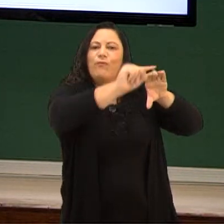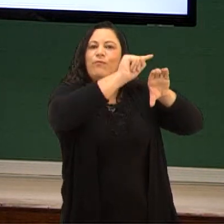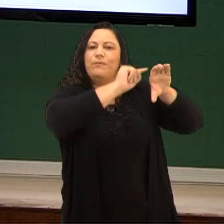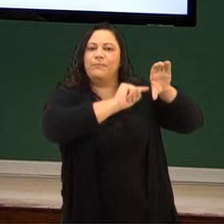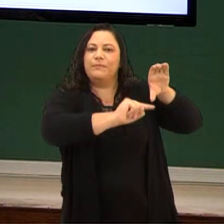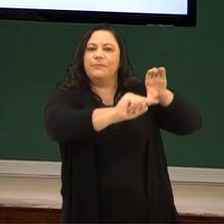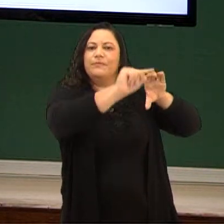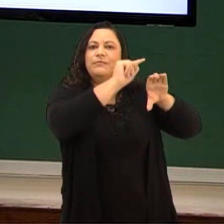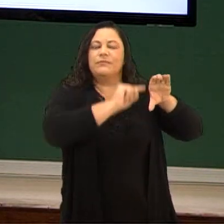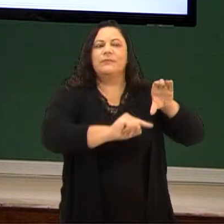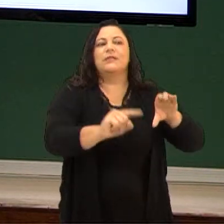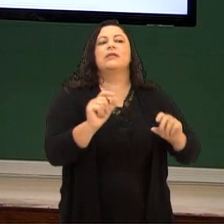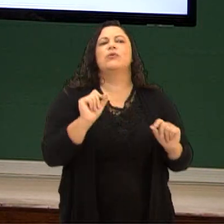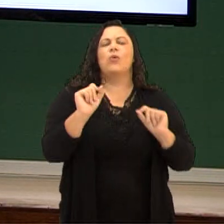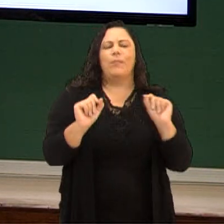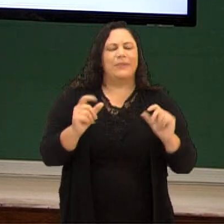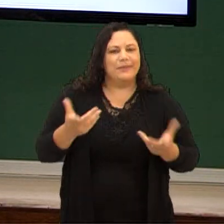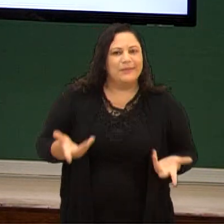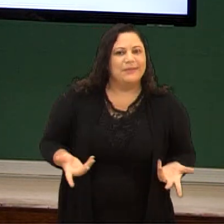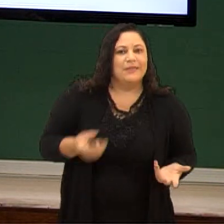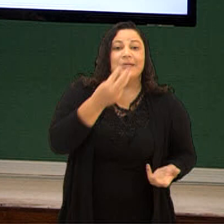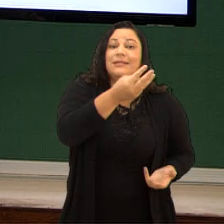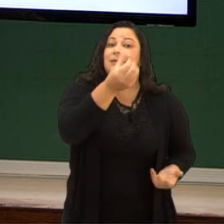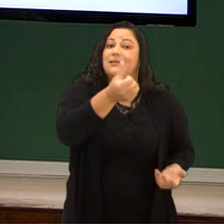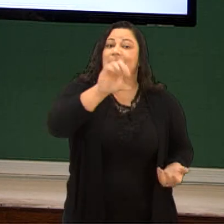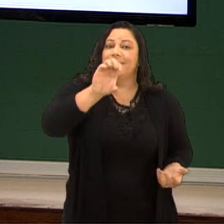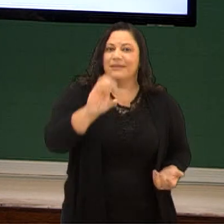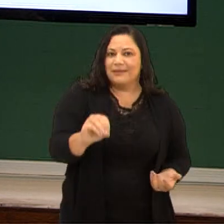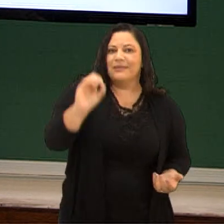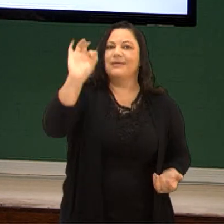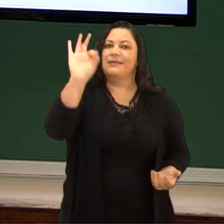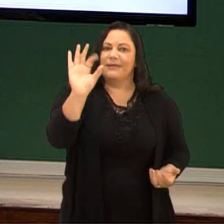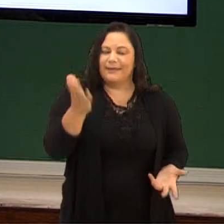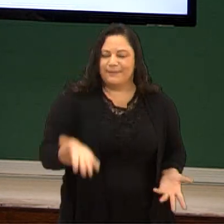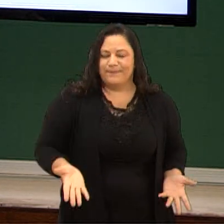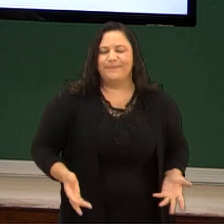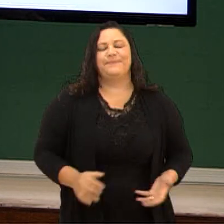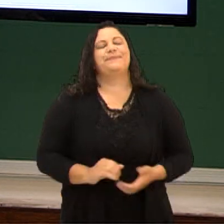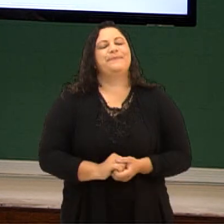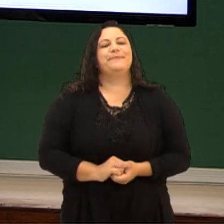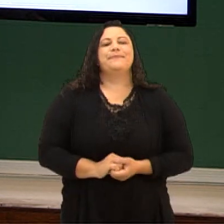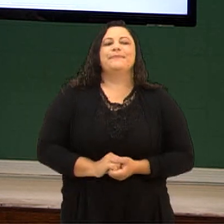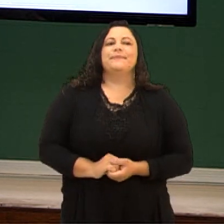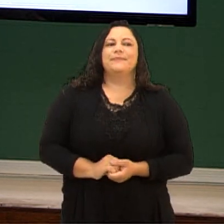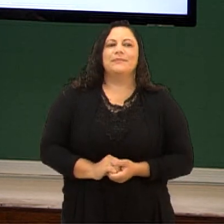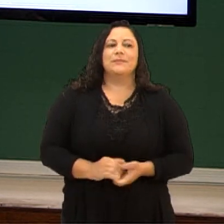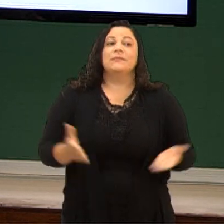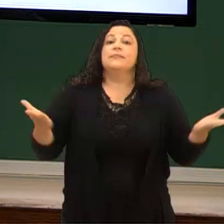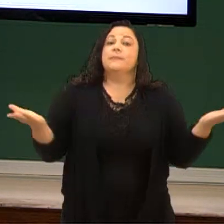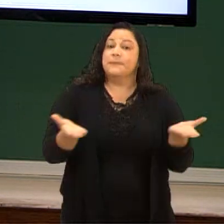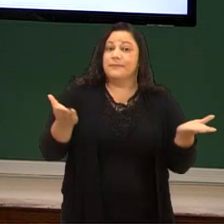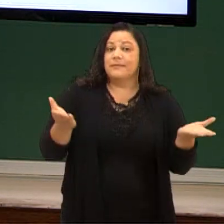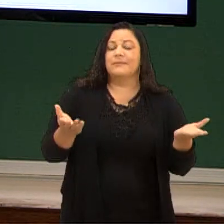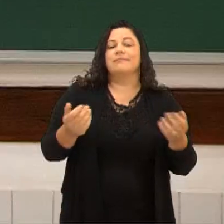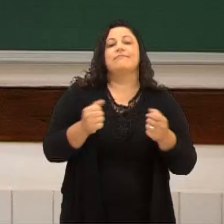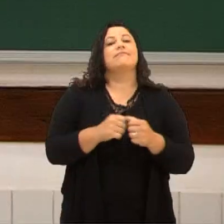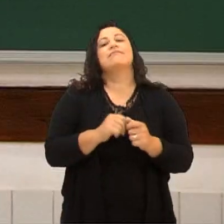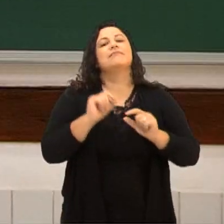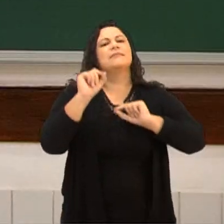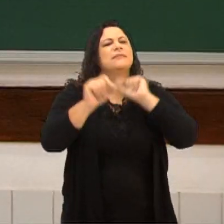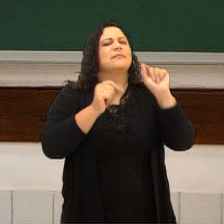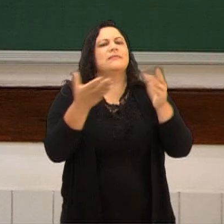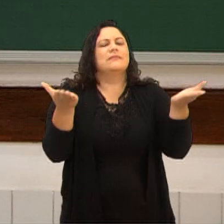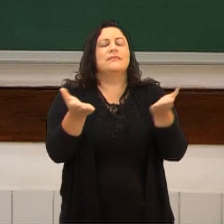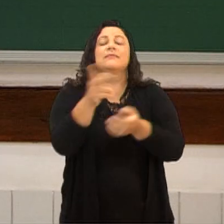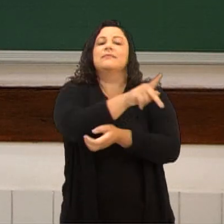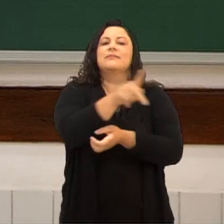ou numa circunferência, né? Será do quê? De 360 graus, certo? Então aqui. E agora a professora